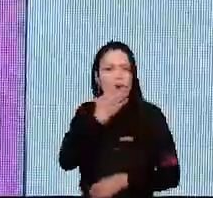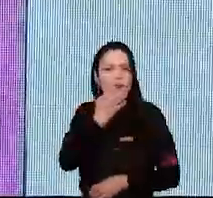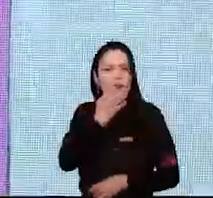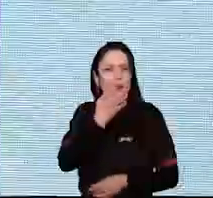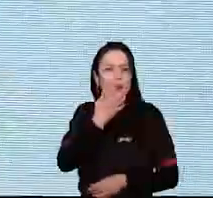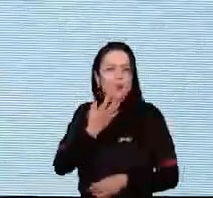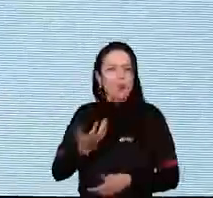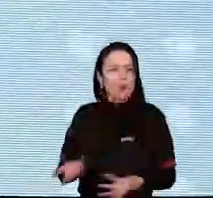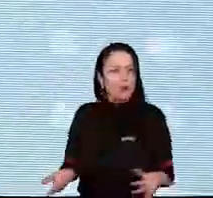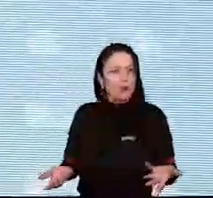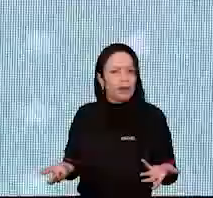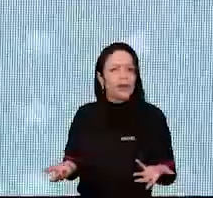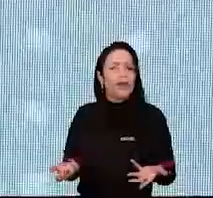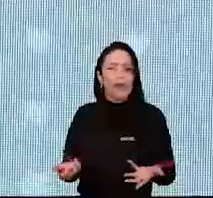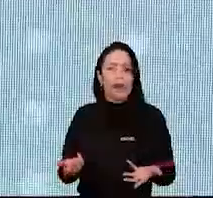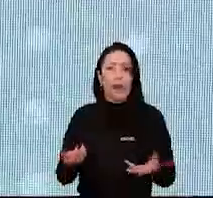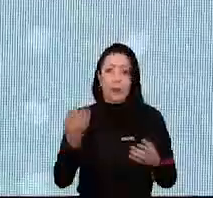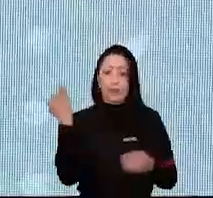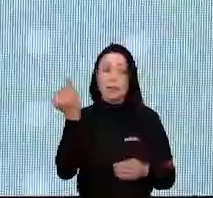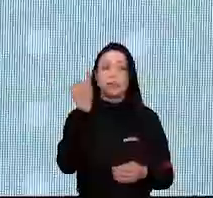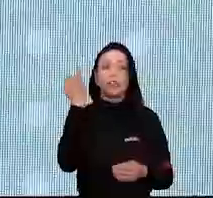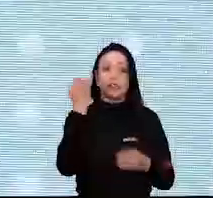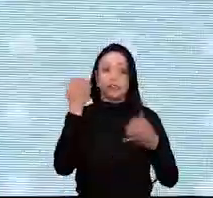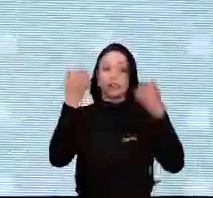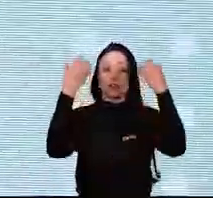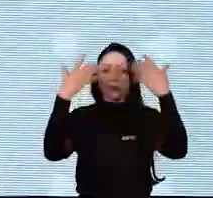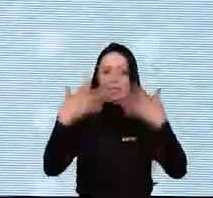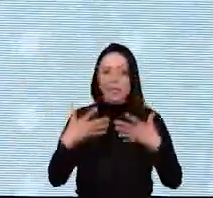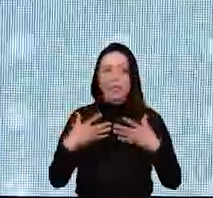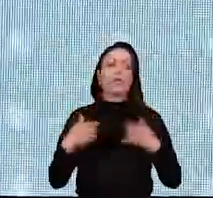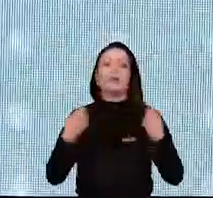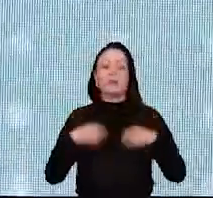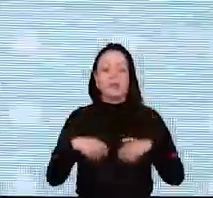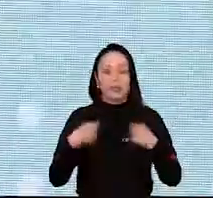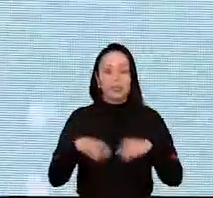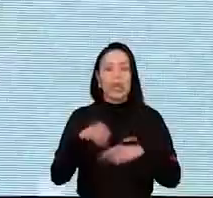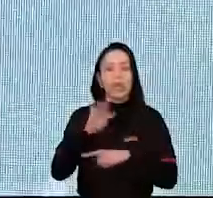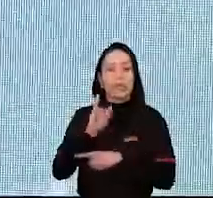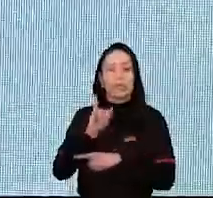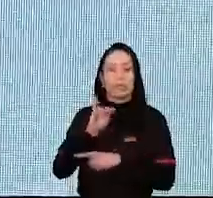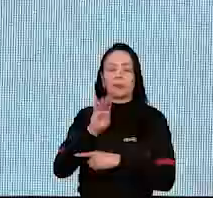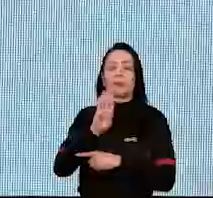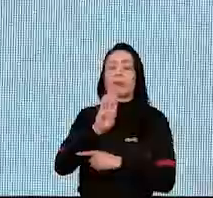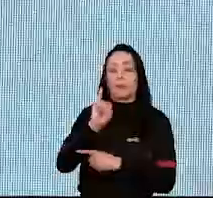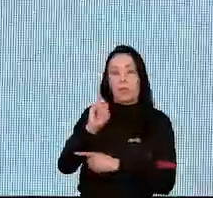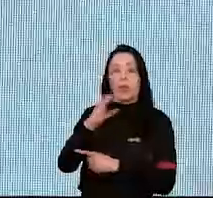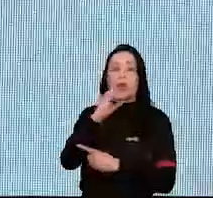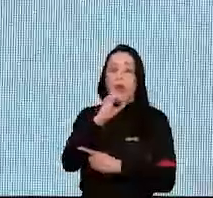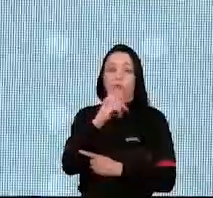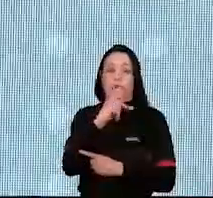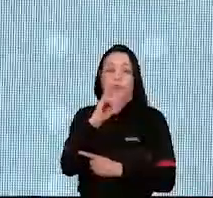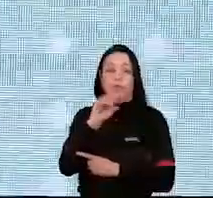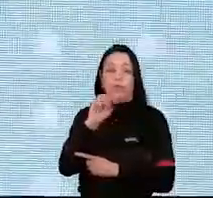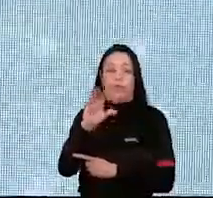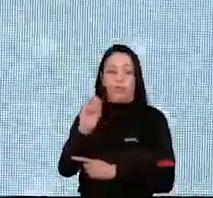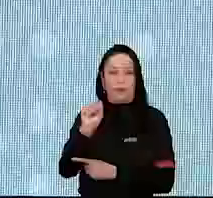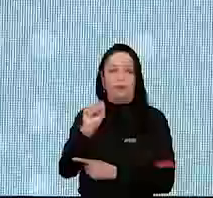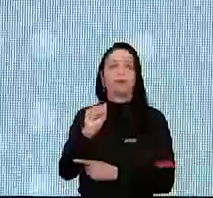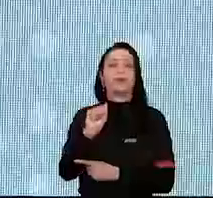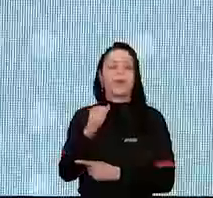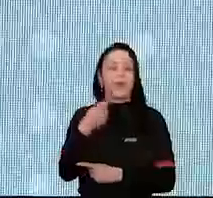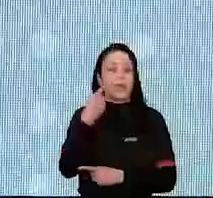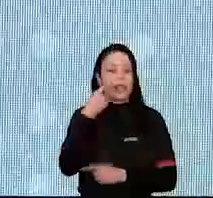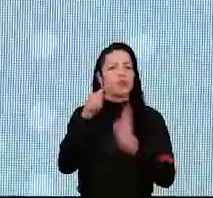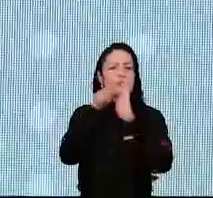é importante, né, ressaltar que a gente precisa realmente biopsiar e encaminhar para análise, porque eu não sei como é